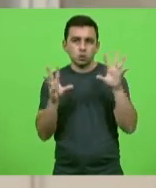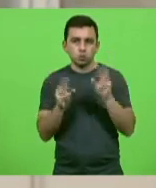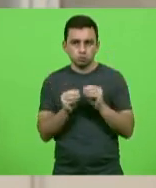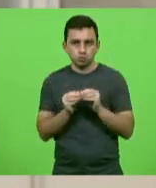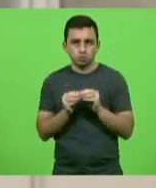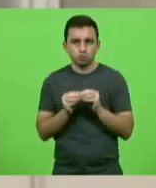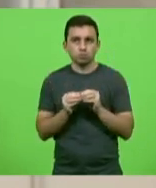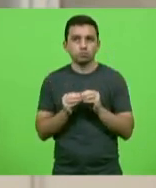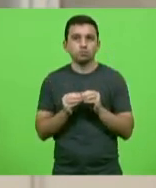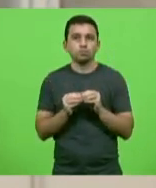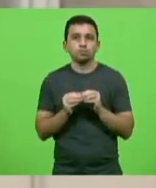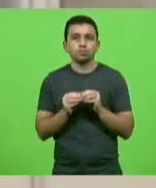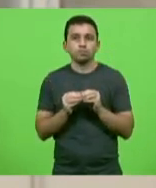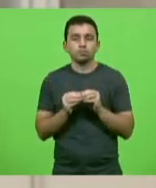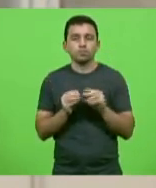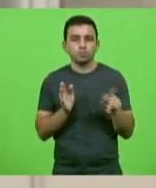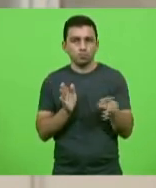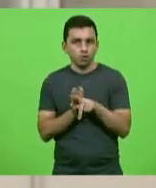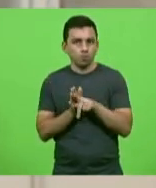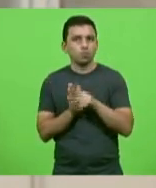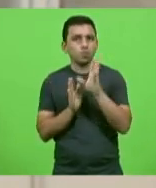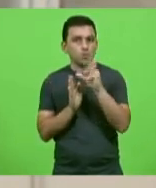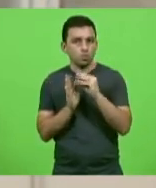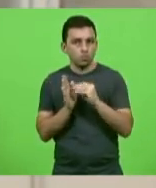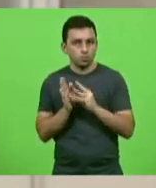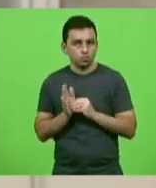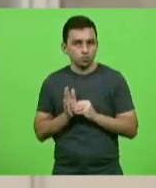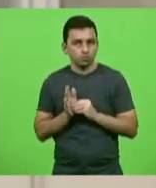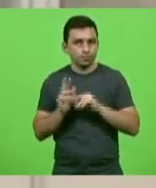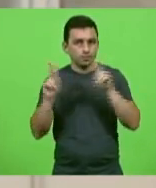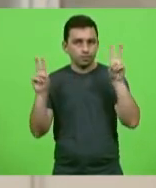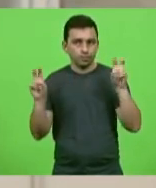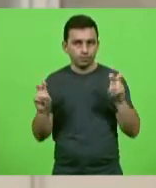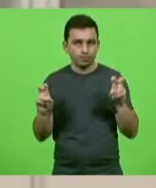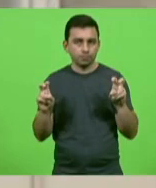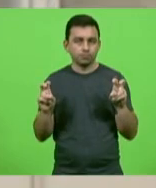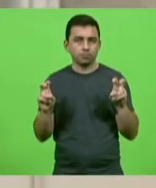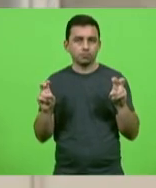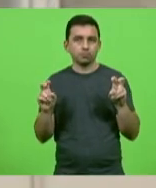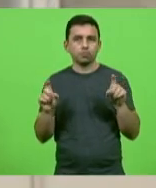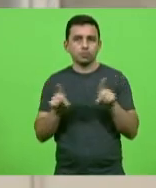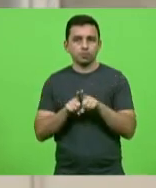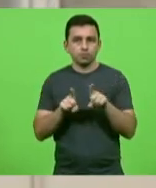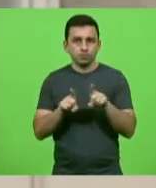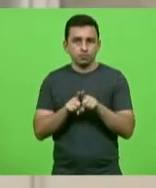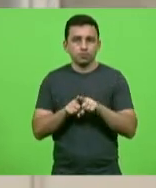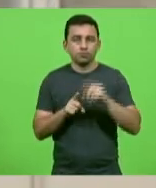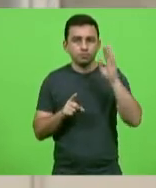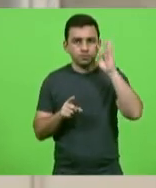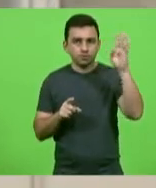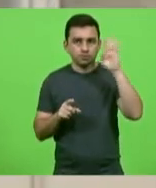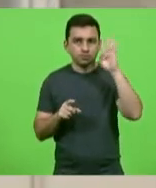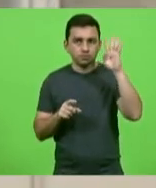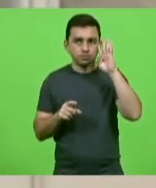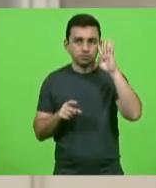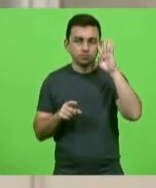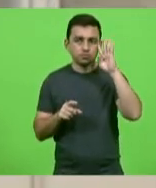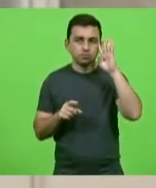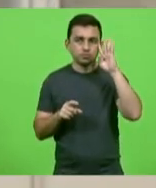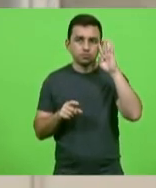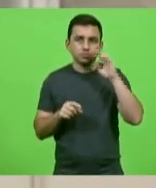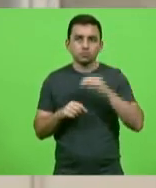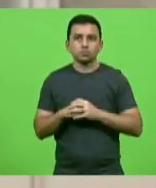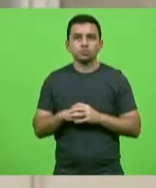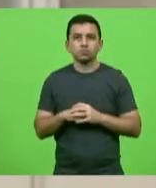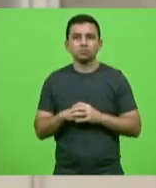resumida e do conteúdo deste top e considerando já o